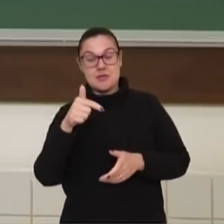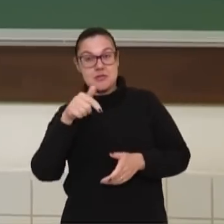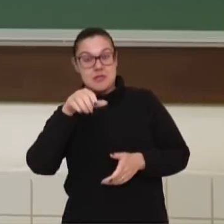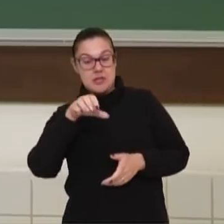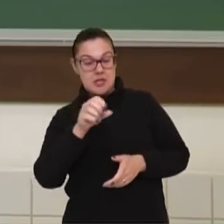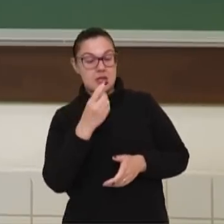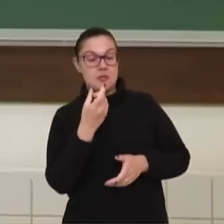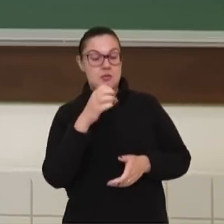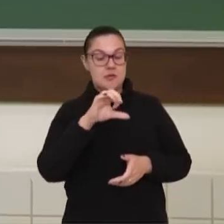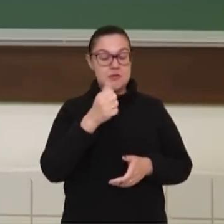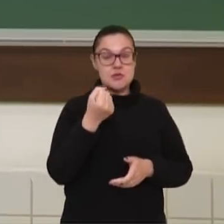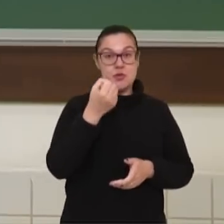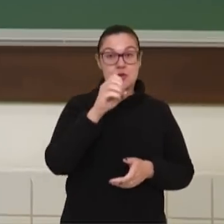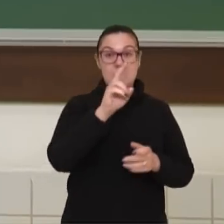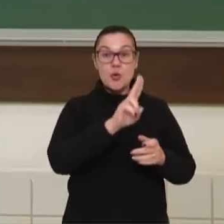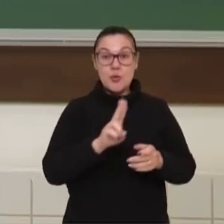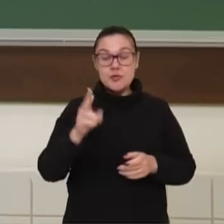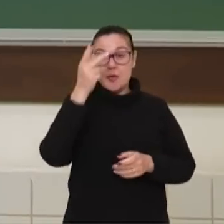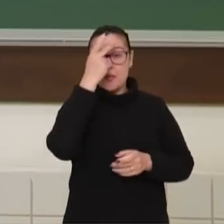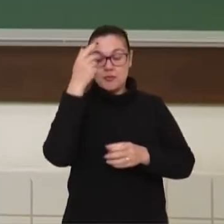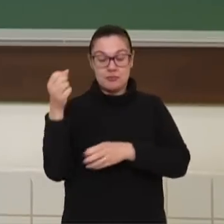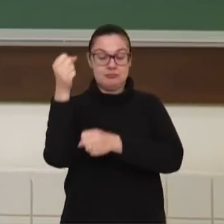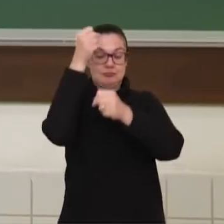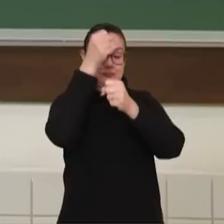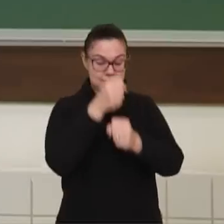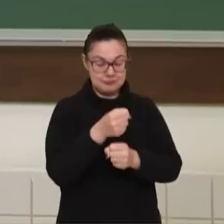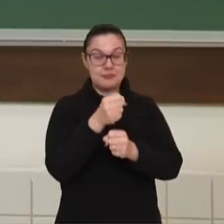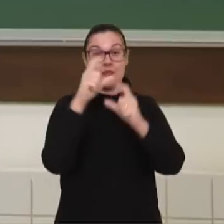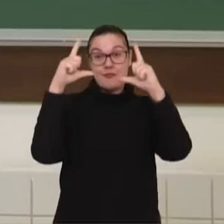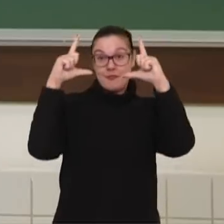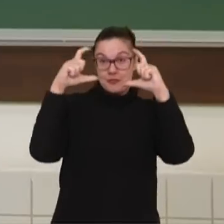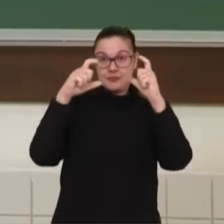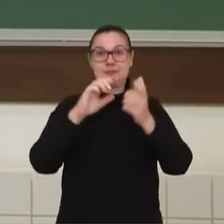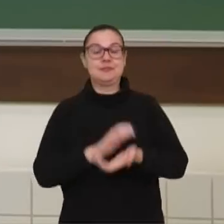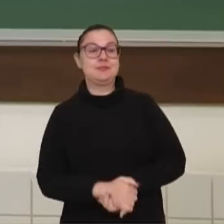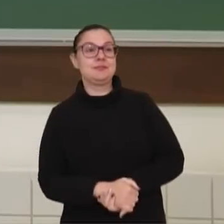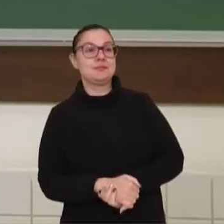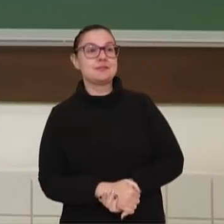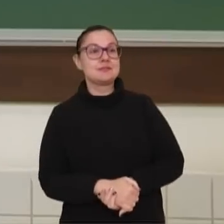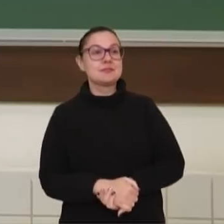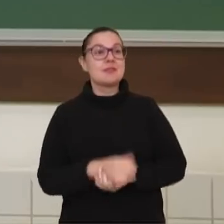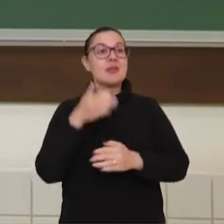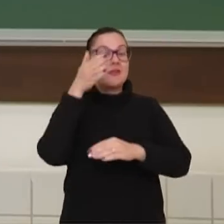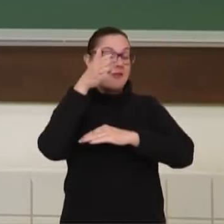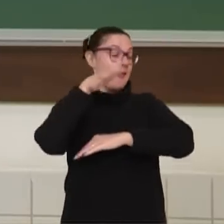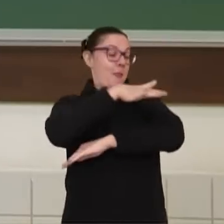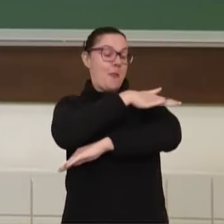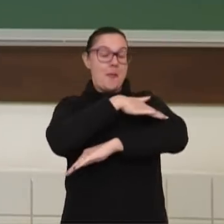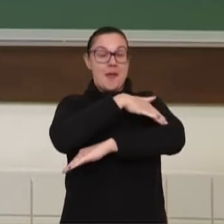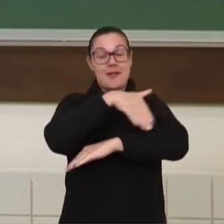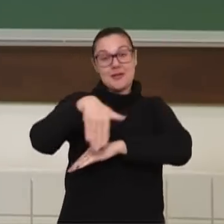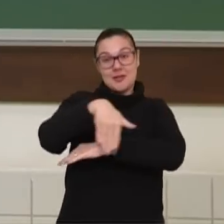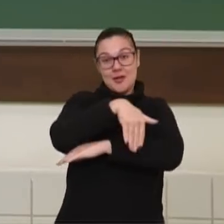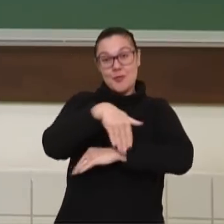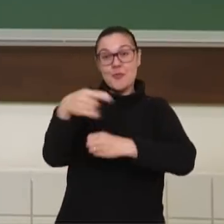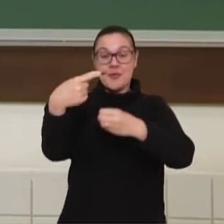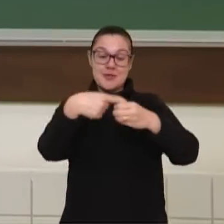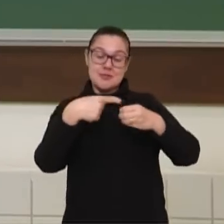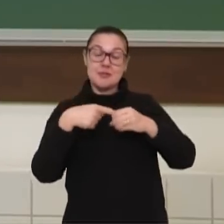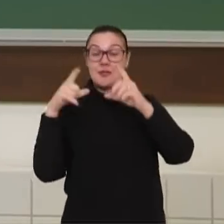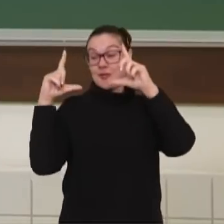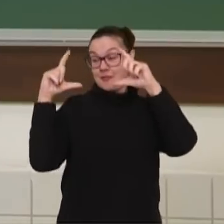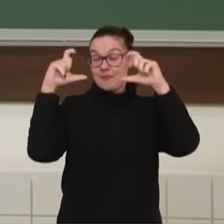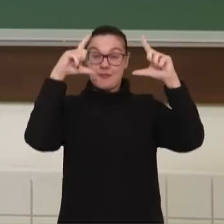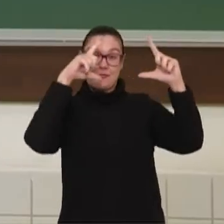1980 ainda eram utilizadas por fotógrafos ambulantes, né? Aqueles fotógrafos que iam nas praças, nas ruas das cidades e